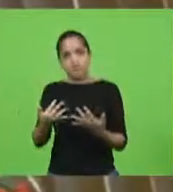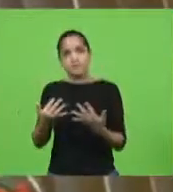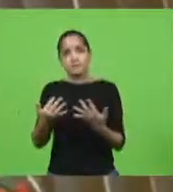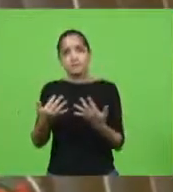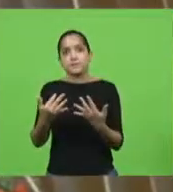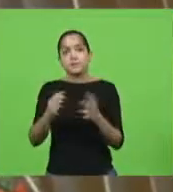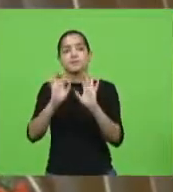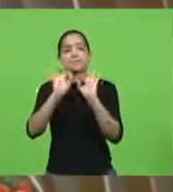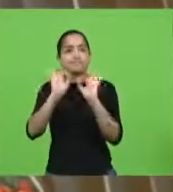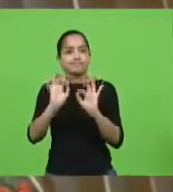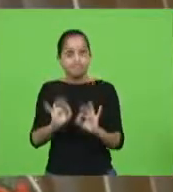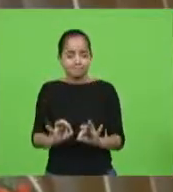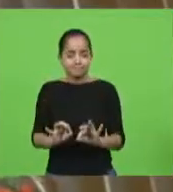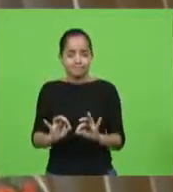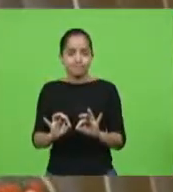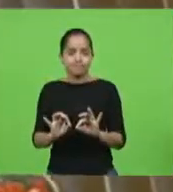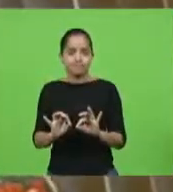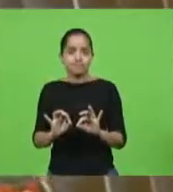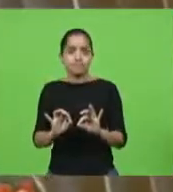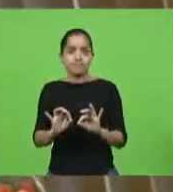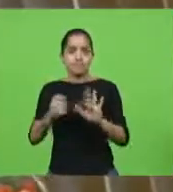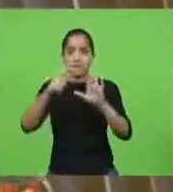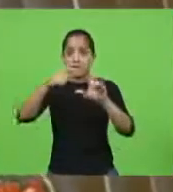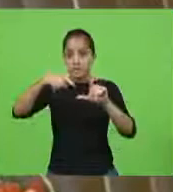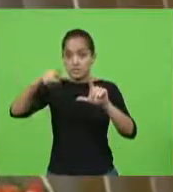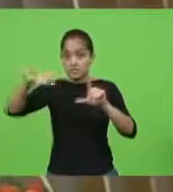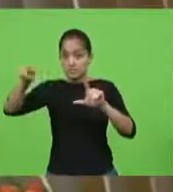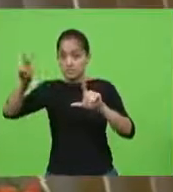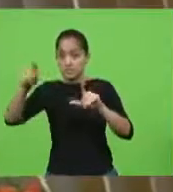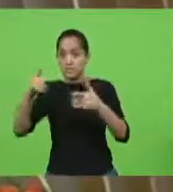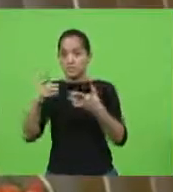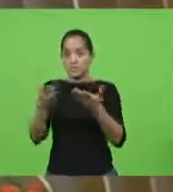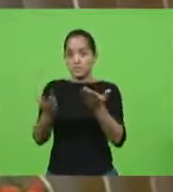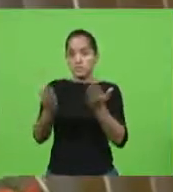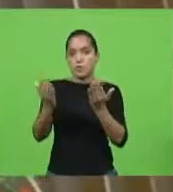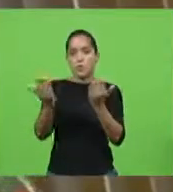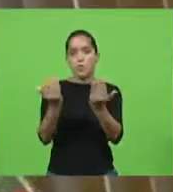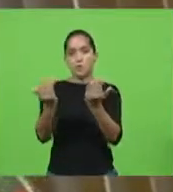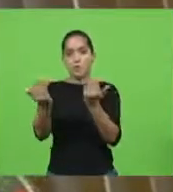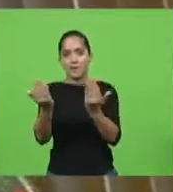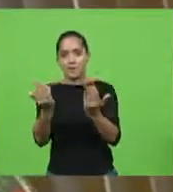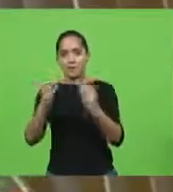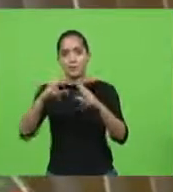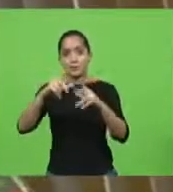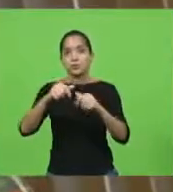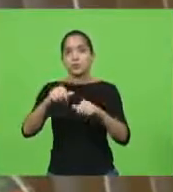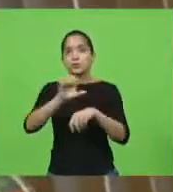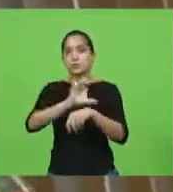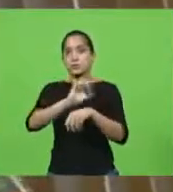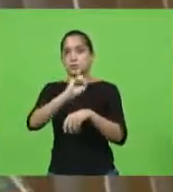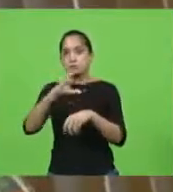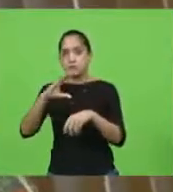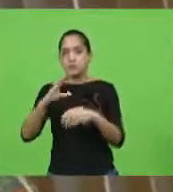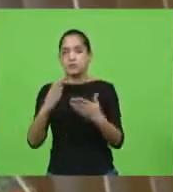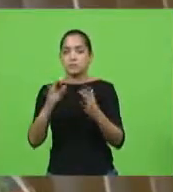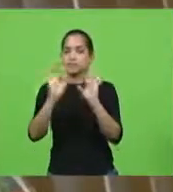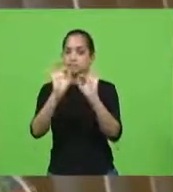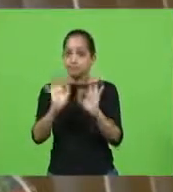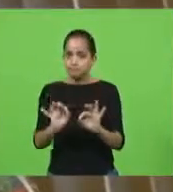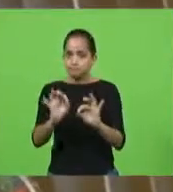senhora vai poder ter esses índices e poder comparar no estado inteiro. Os senhores podem ter a